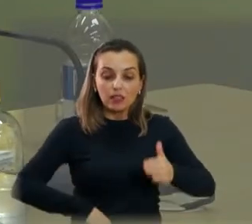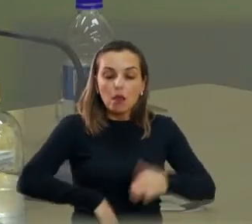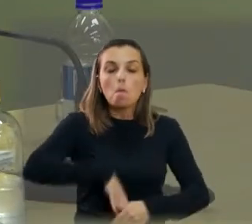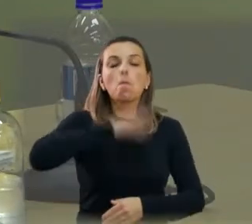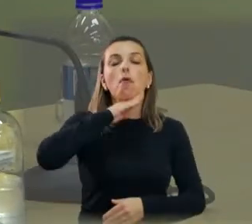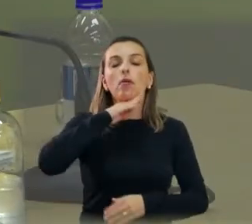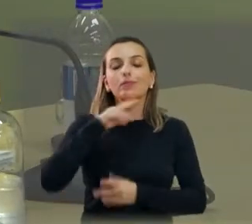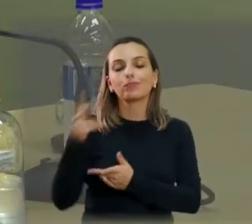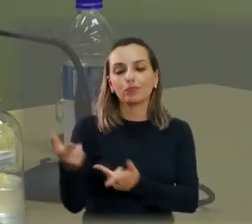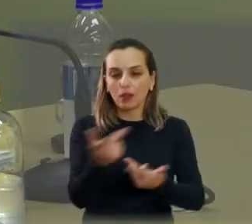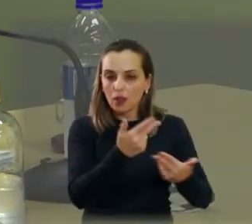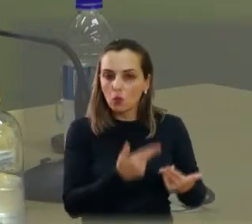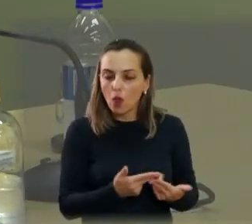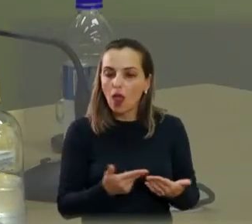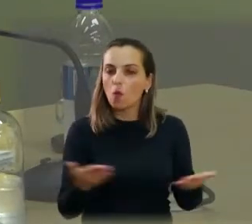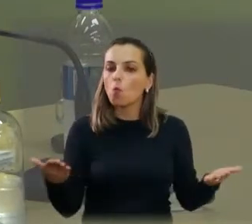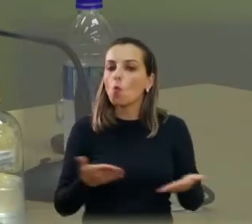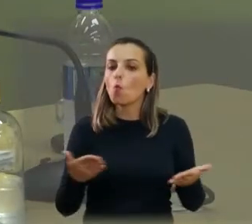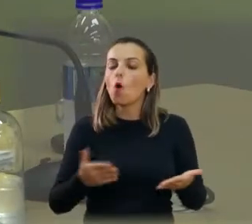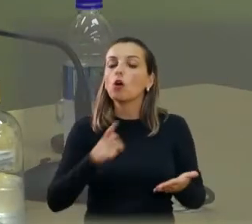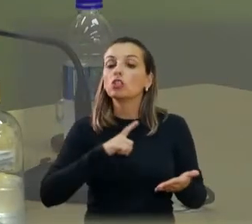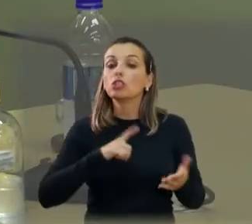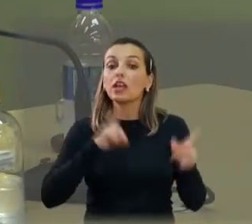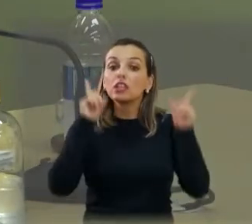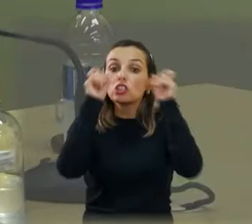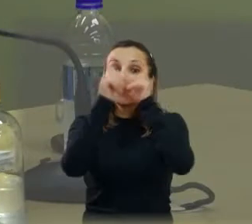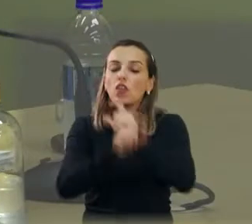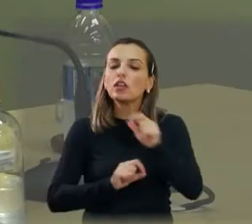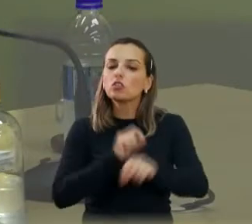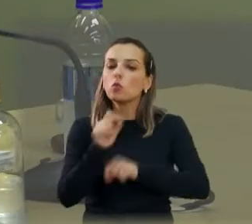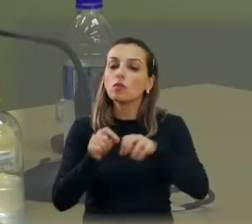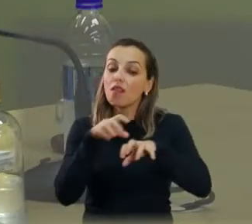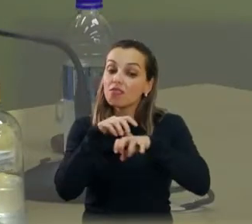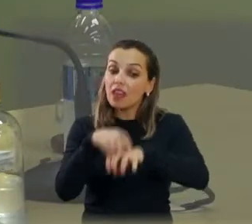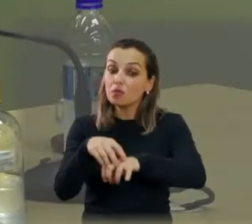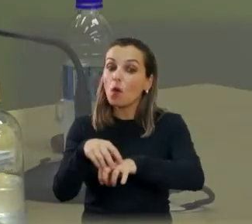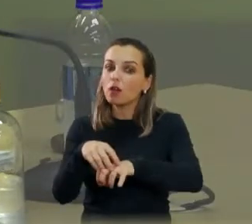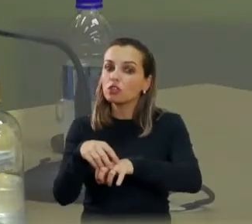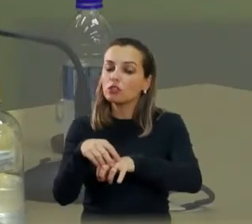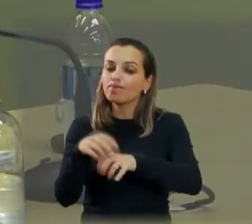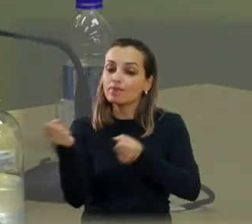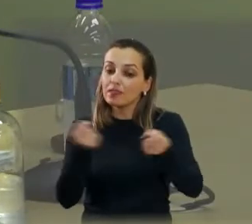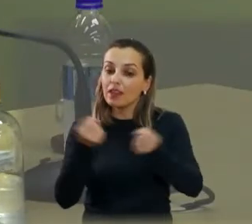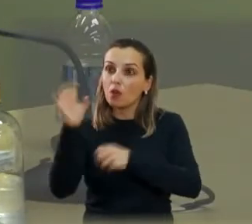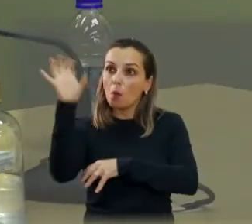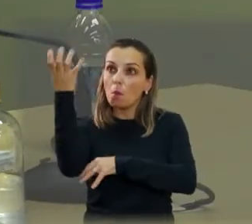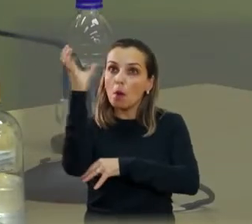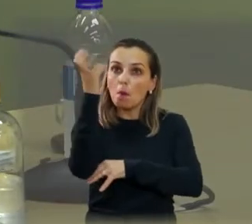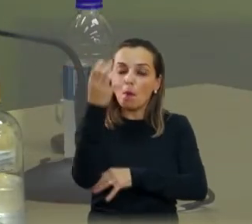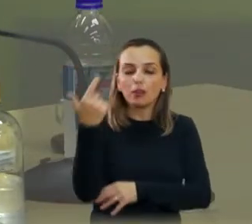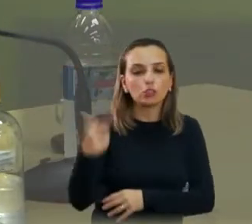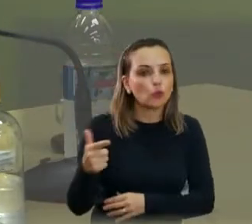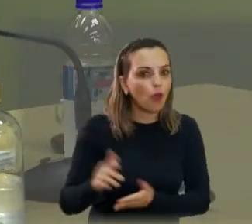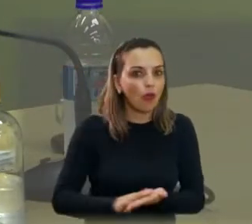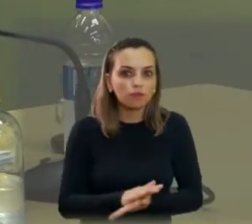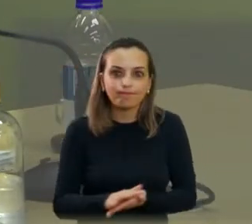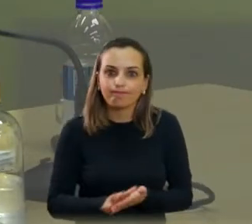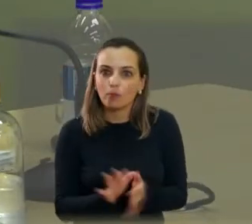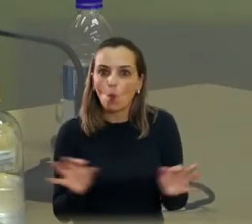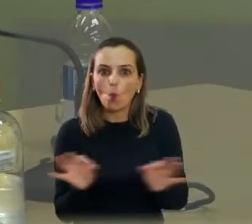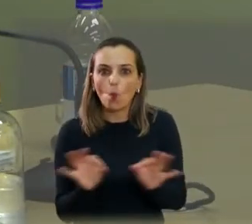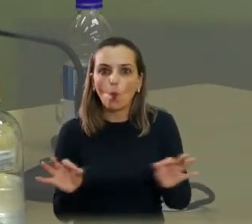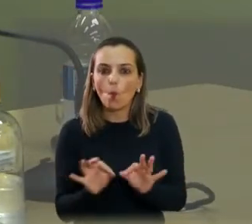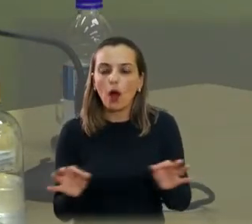nós. Né? Hoje, a gente tem dificuldade até de transporte de pacientes, né? Porque é a